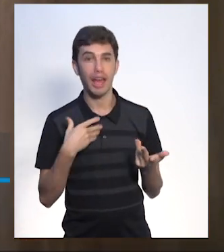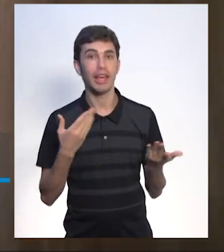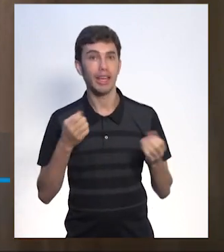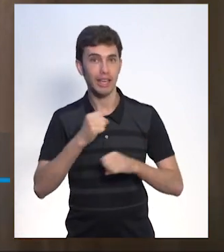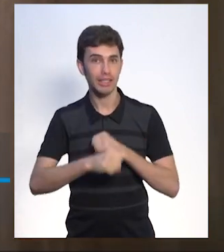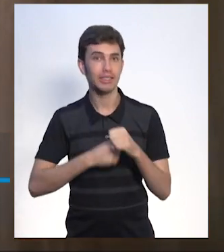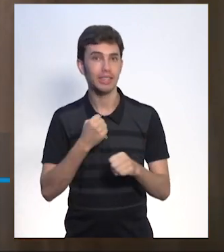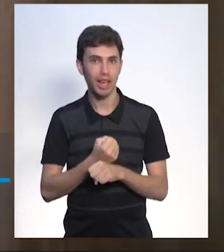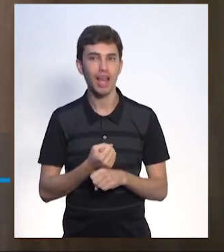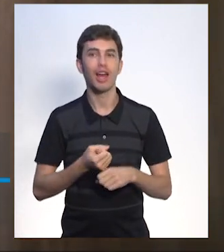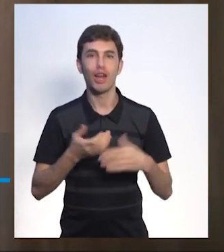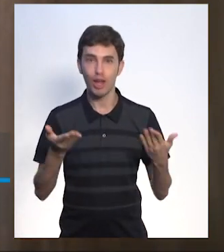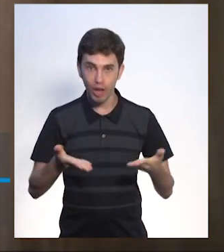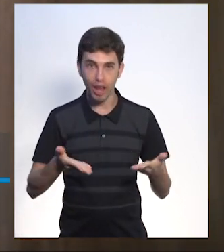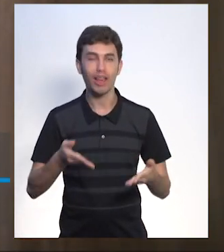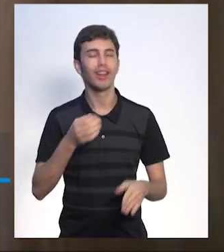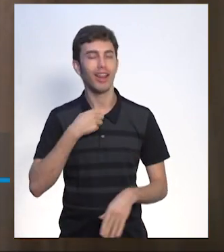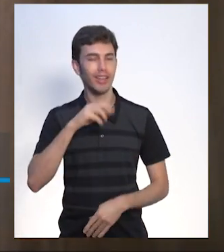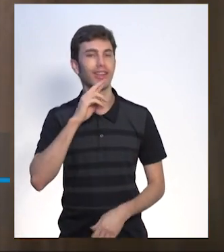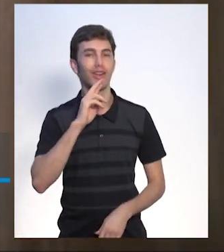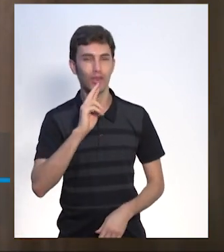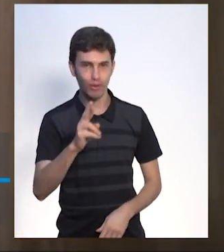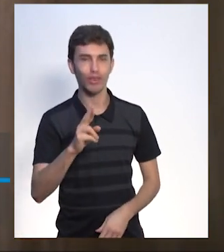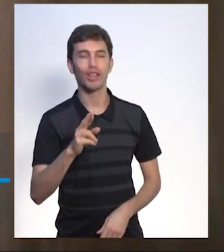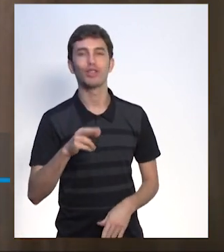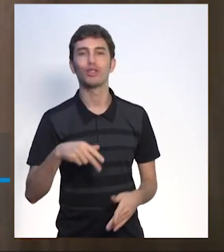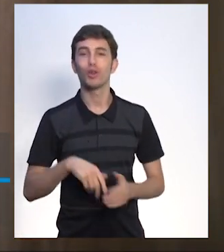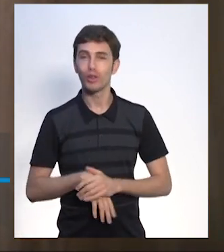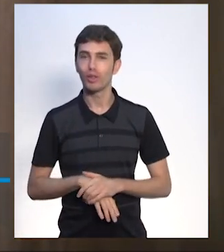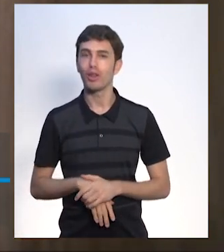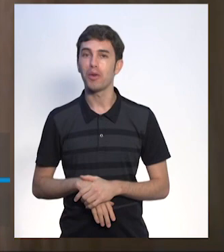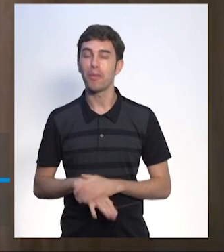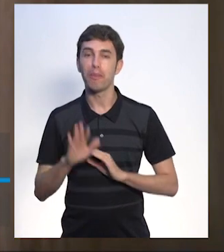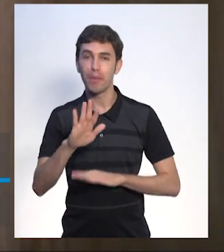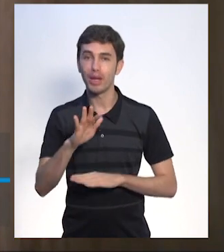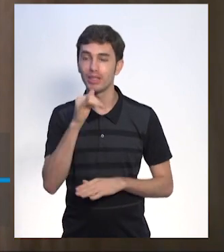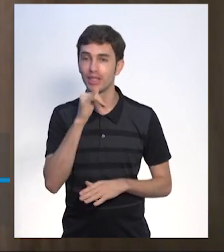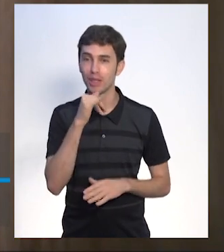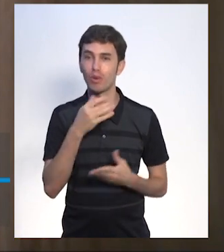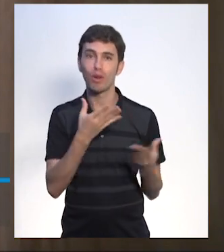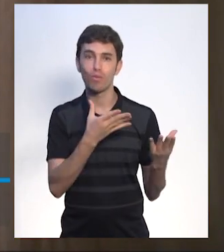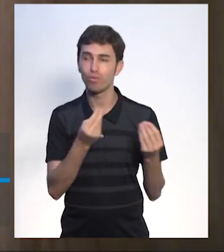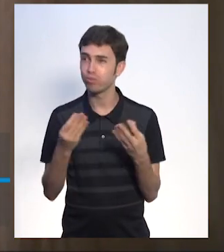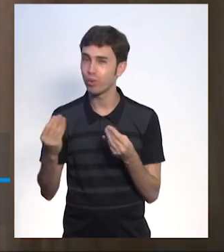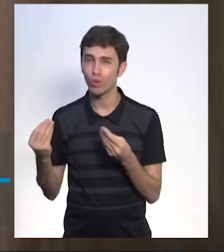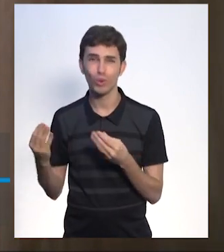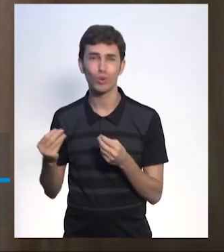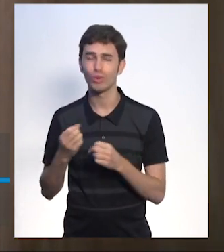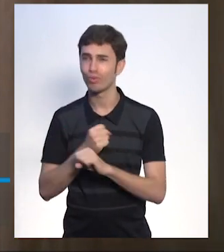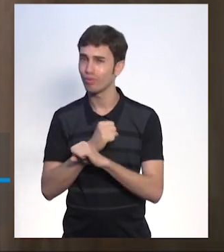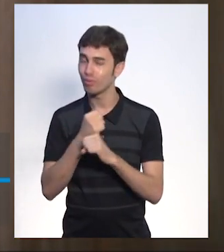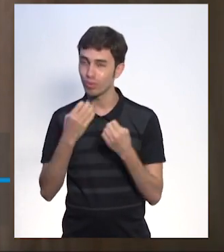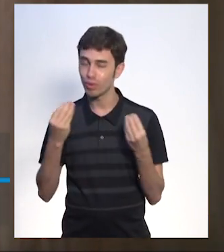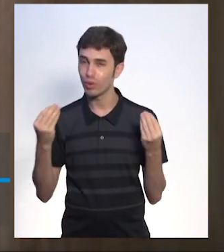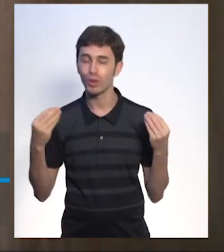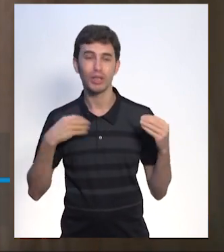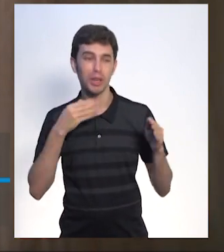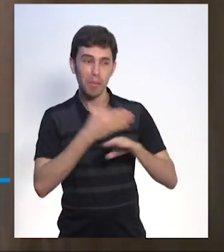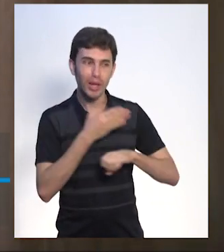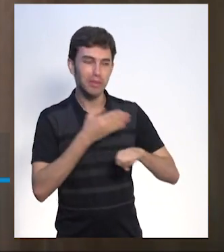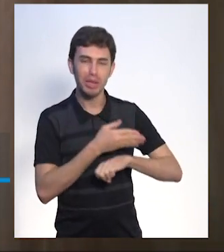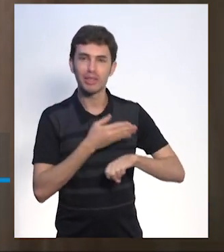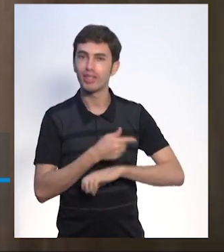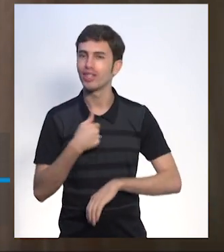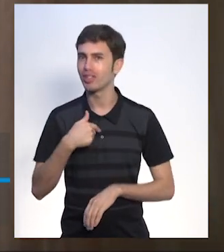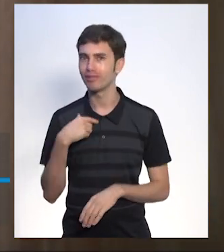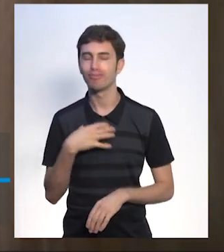sair esse resultado, não se preocupem, mas realmente foi uma participação assim, muito grande, nós estamos muito